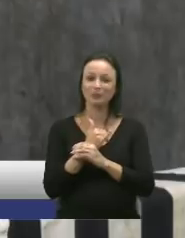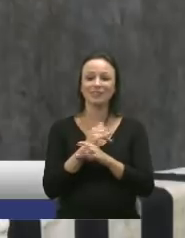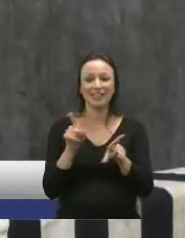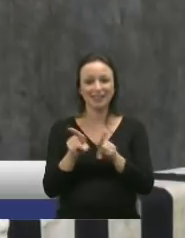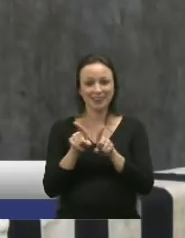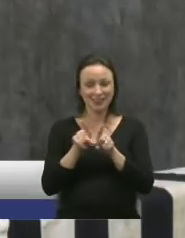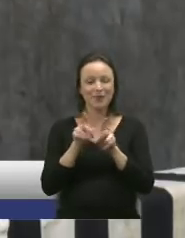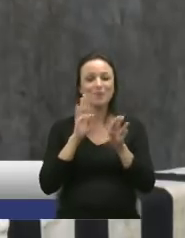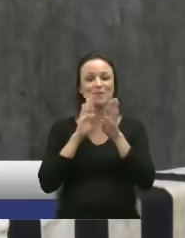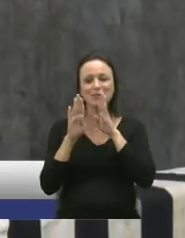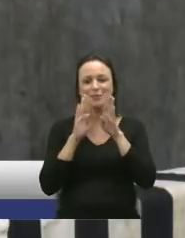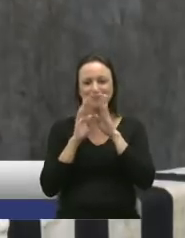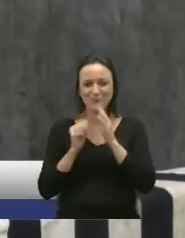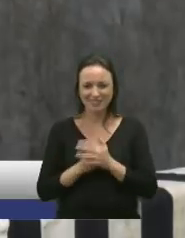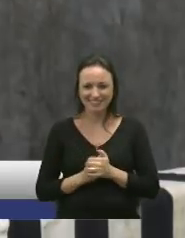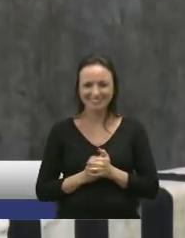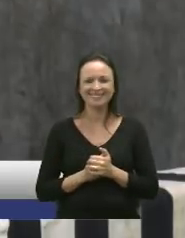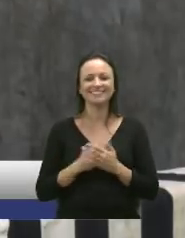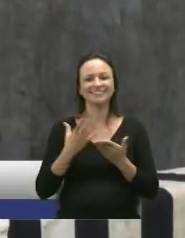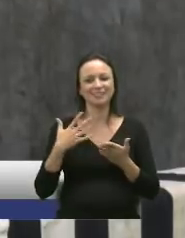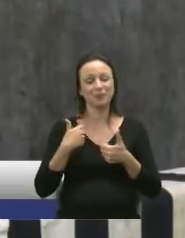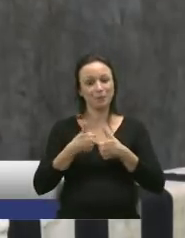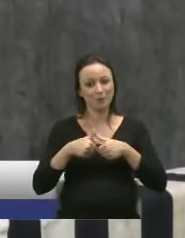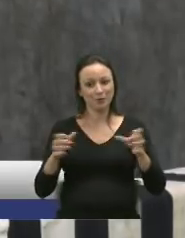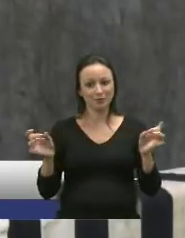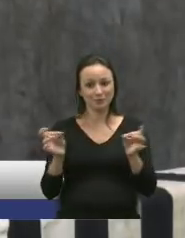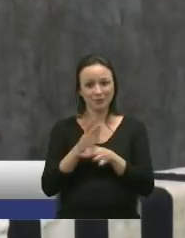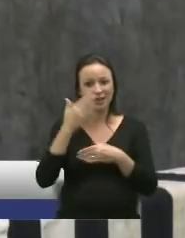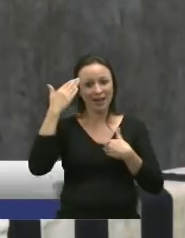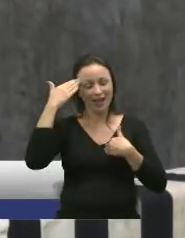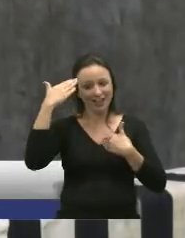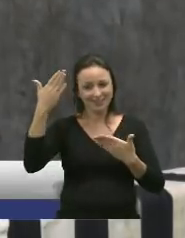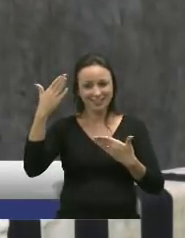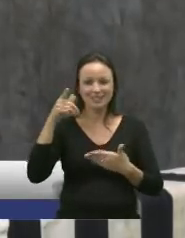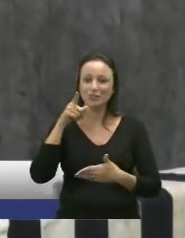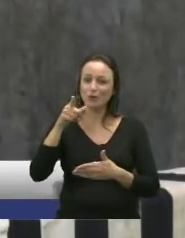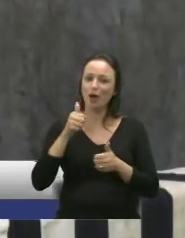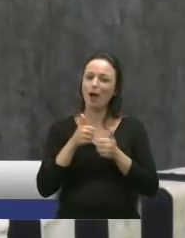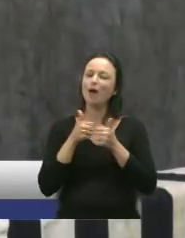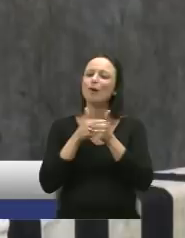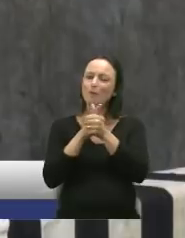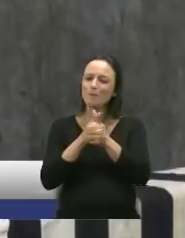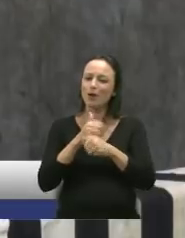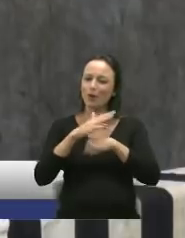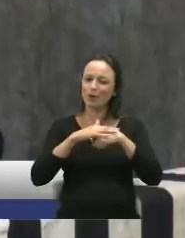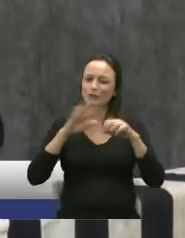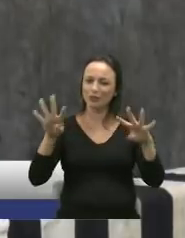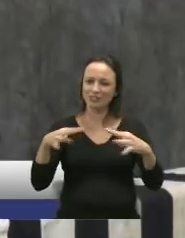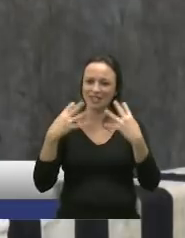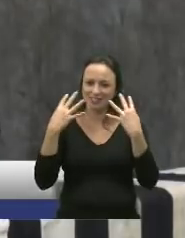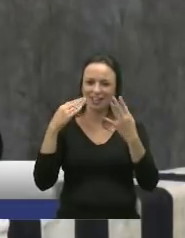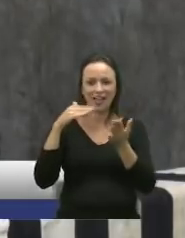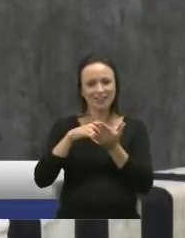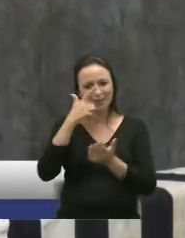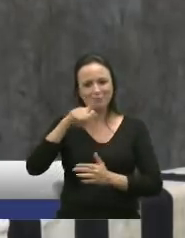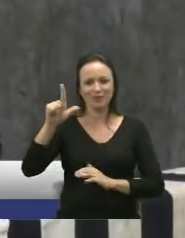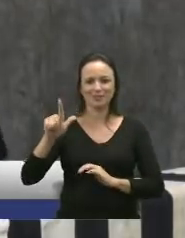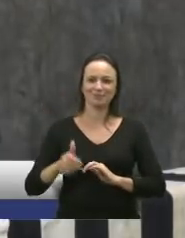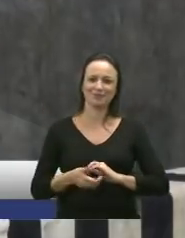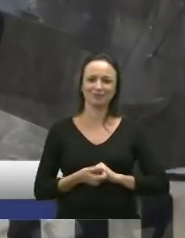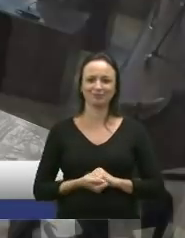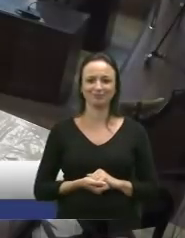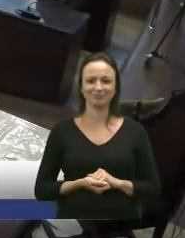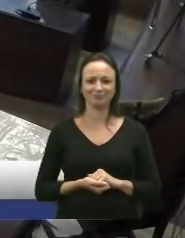nossa página no Facebook. A gente fica por aqui sempre agradecendo a sua companhia e o carinho da sua audiência. Até a próxima.